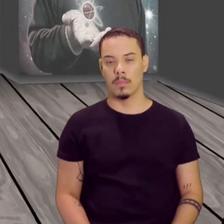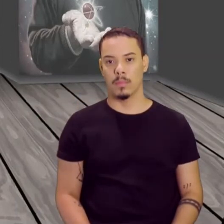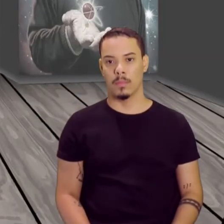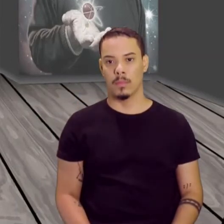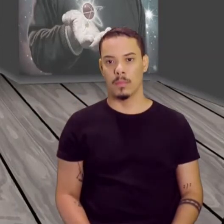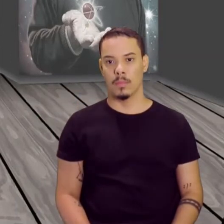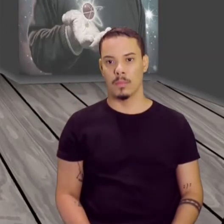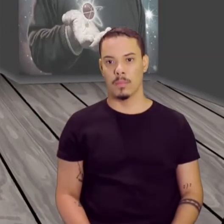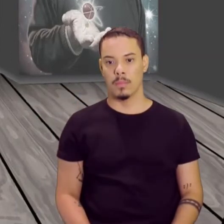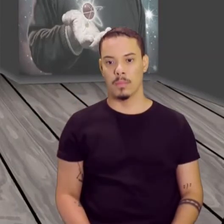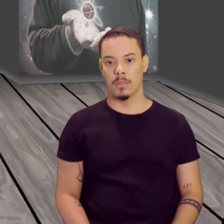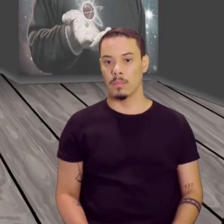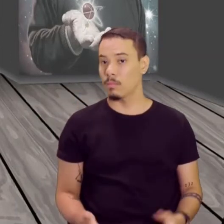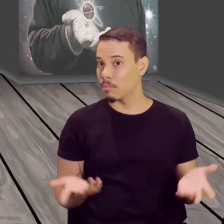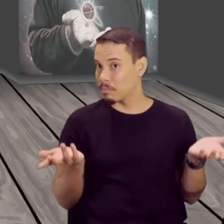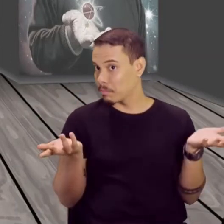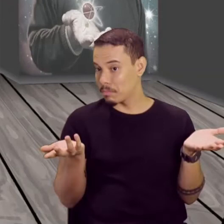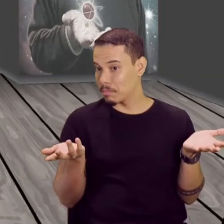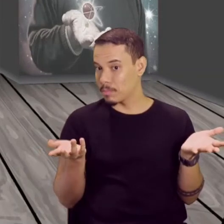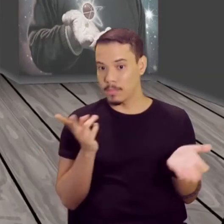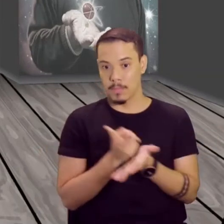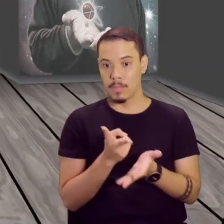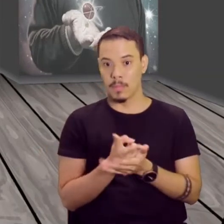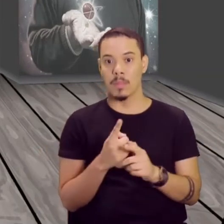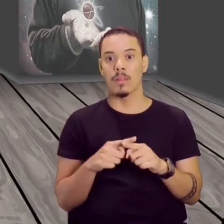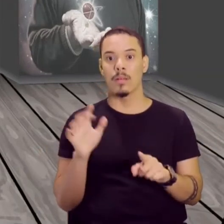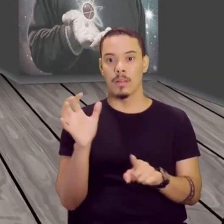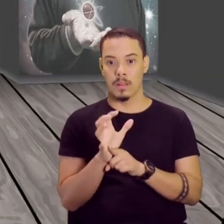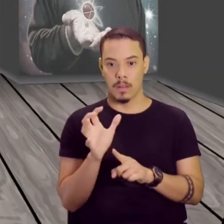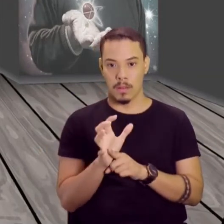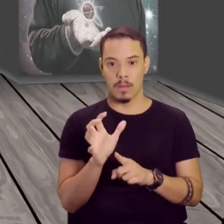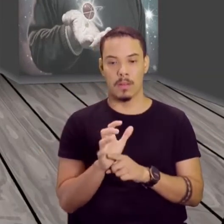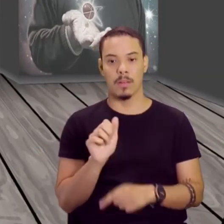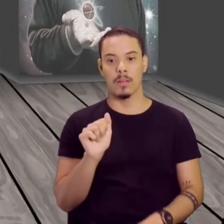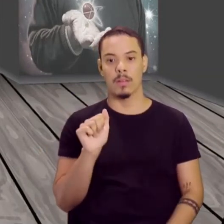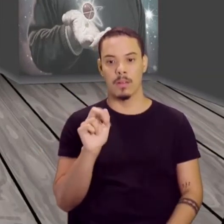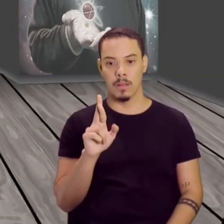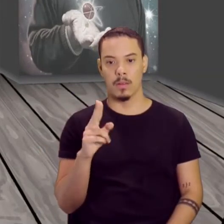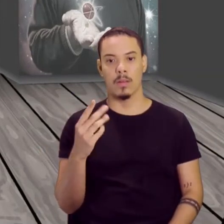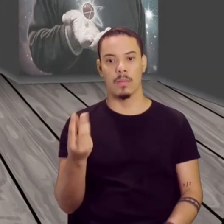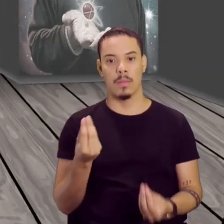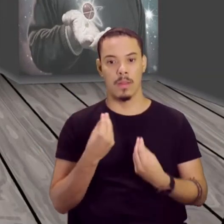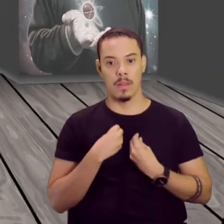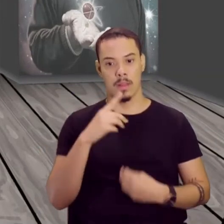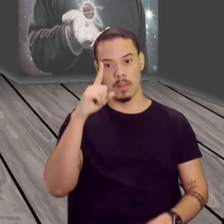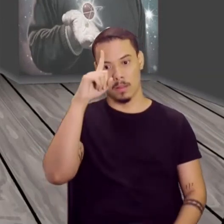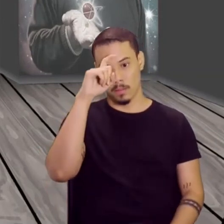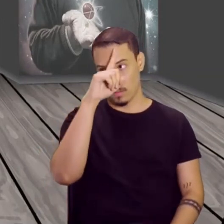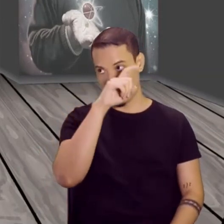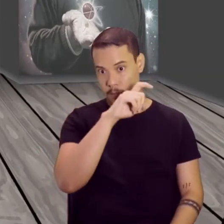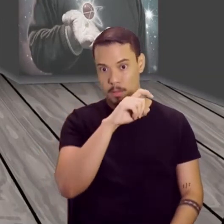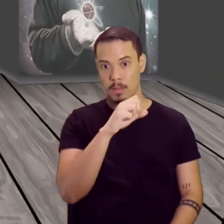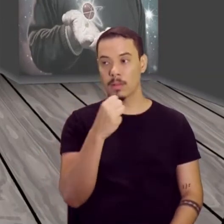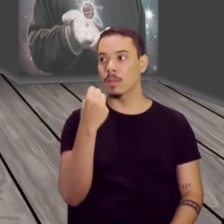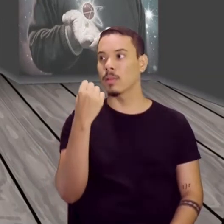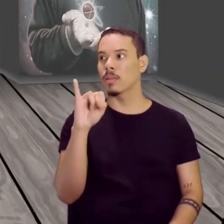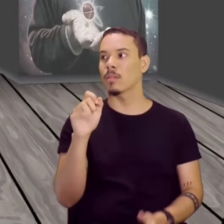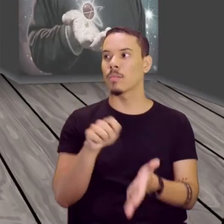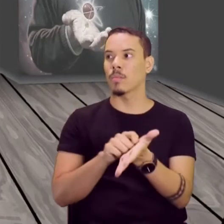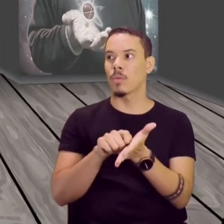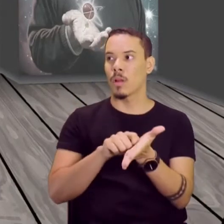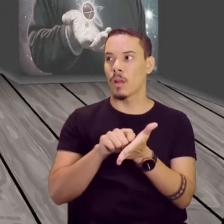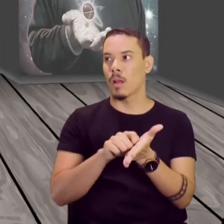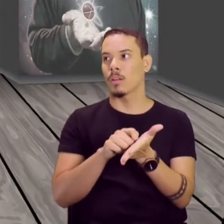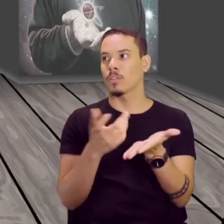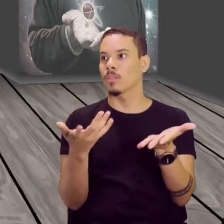Continua sendo a mesma folha, Décio. Mas só que a interferência do ar, nesse caso, é que dificulta. Dificulta. E se for a borracha folha, será?